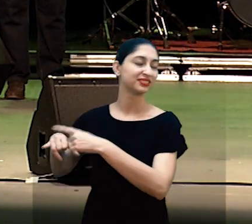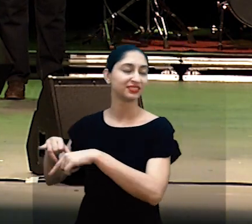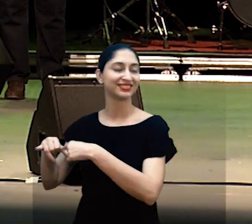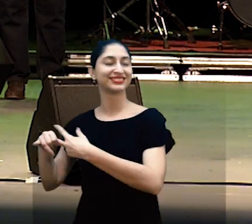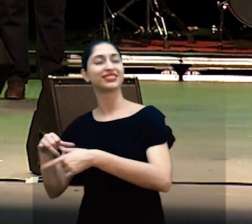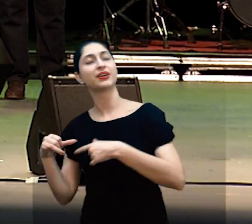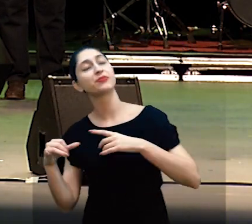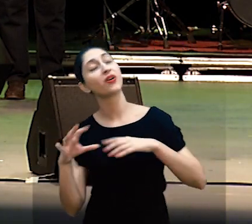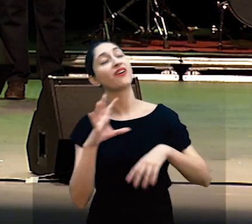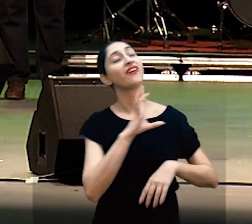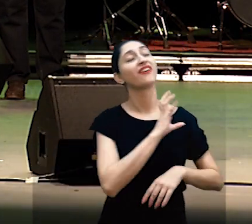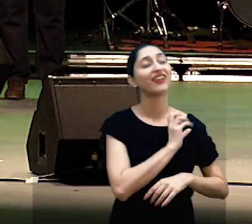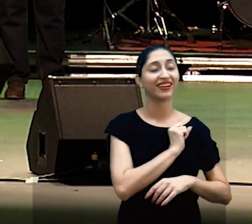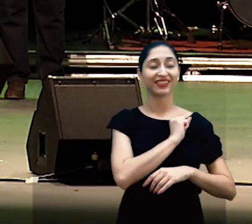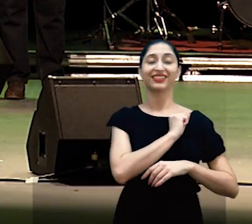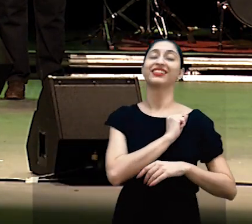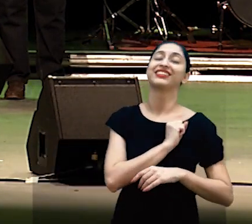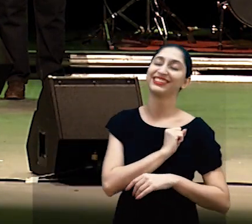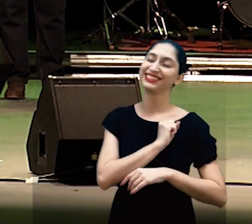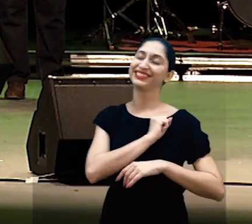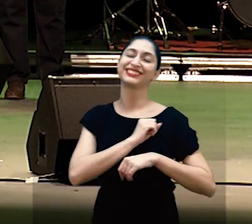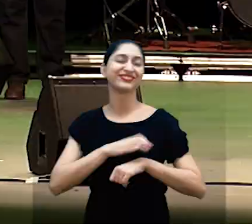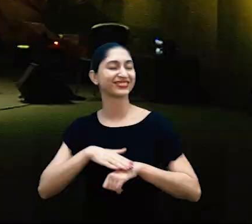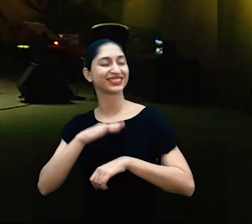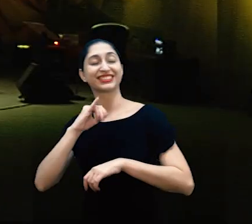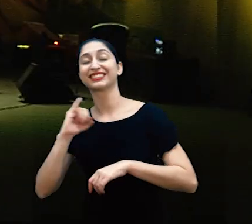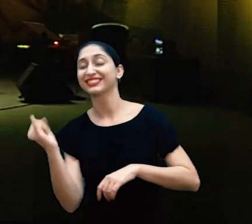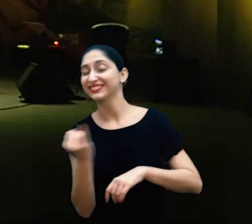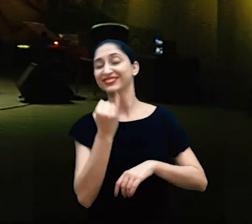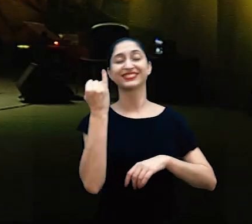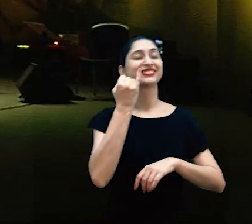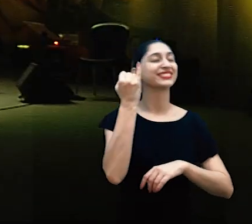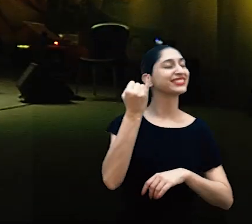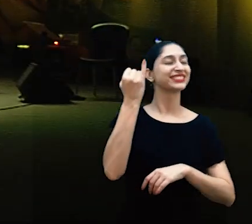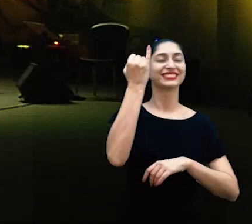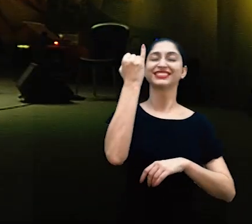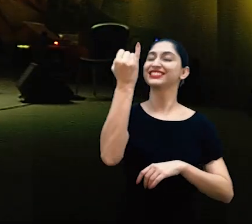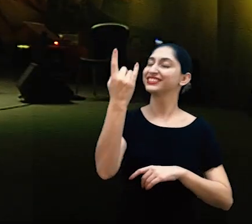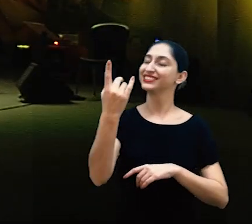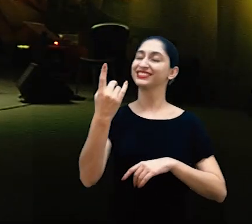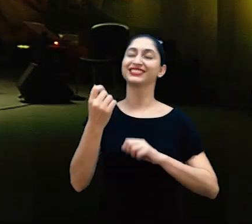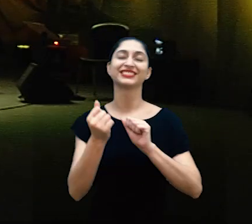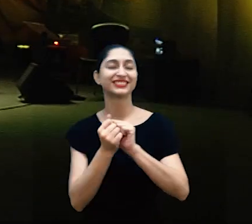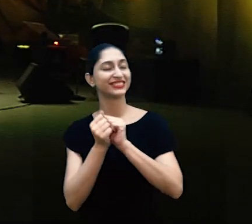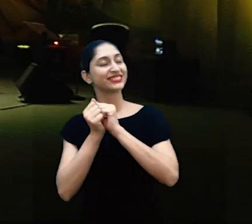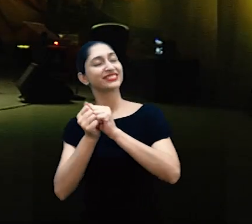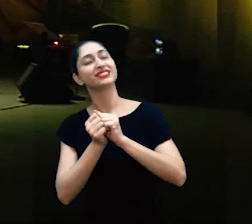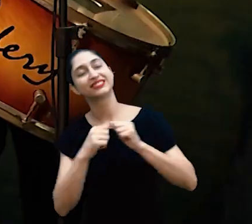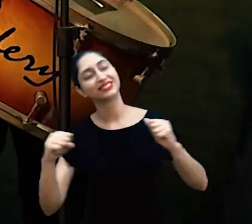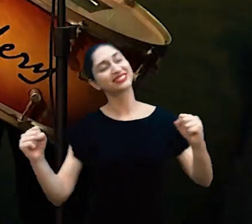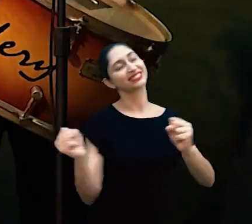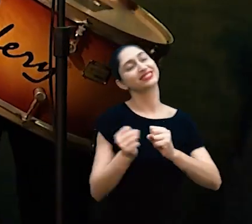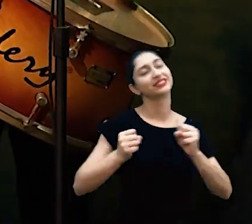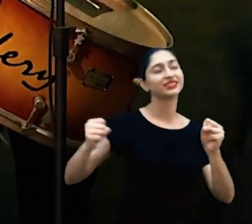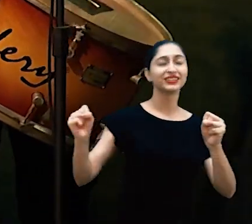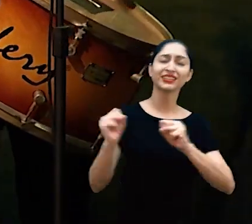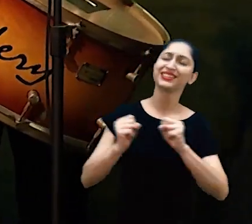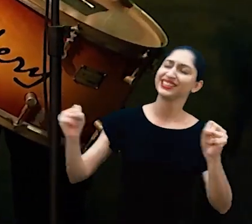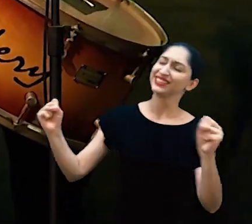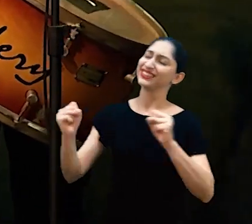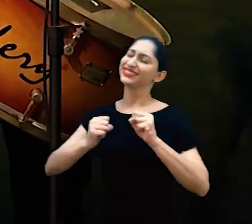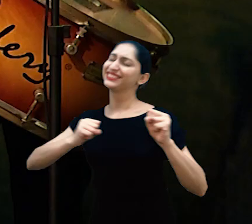depois, o amor é mais importante a dois. Chora